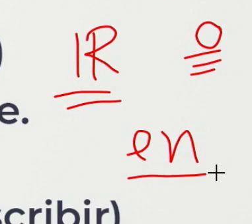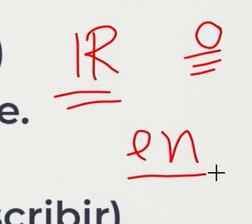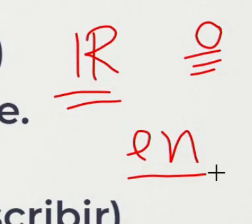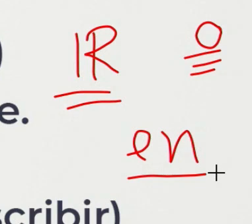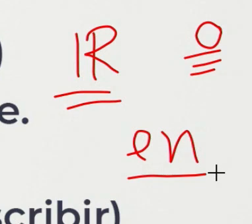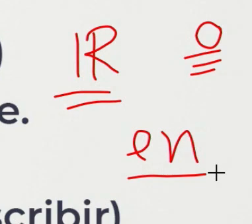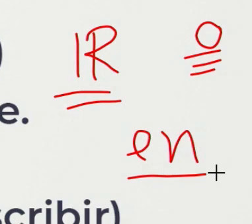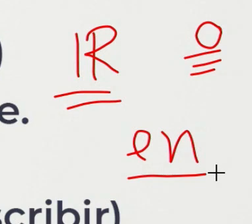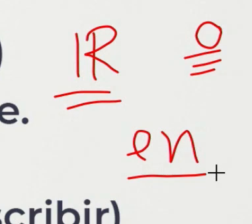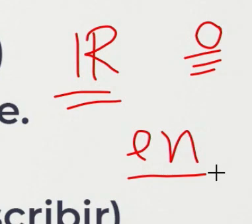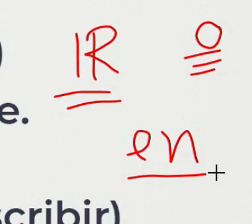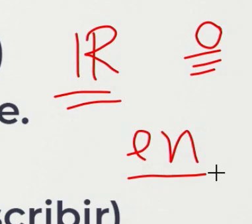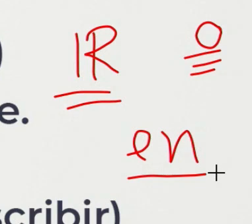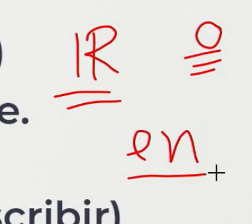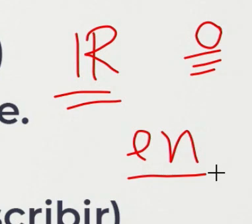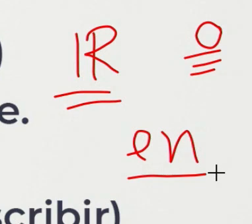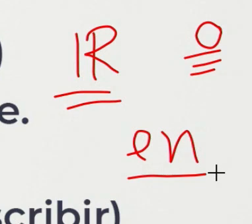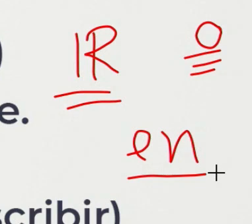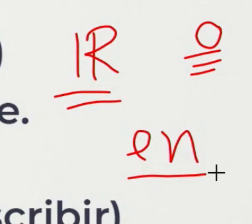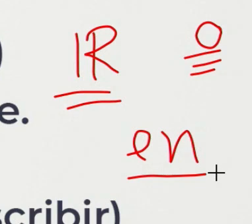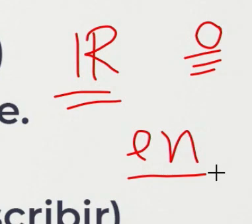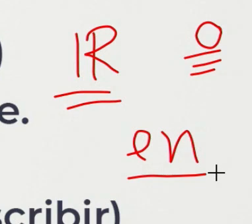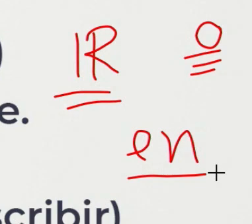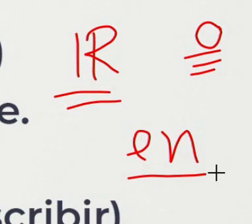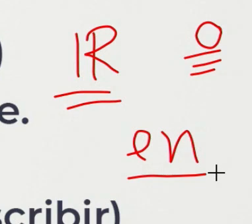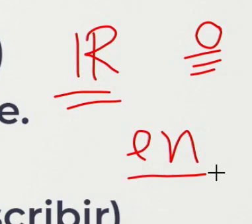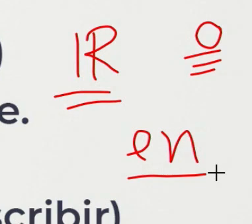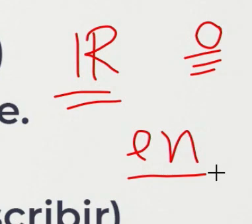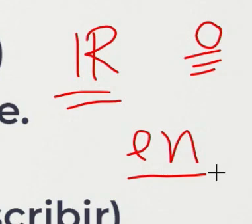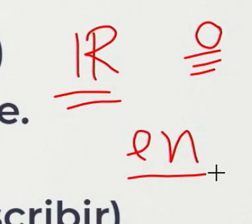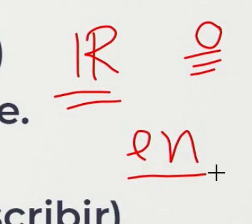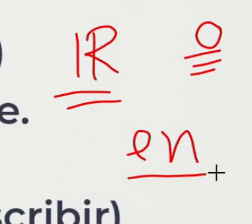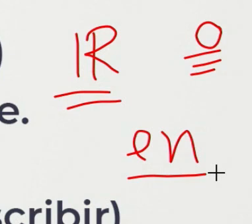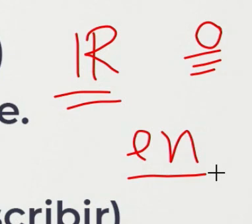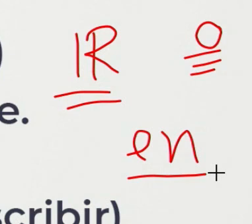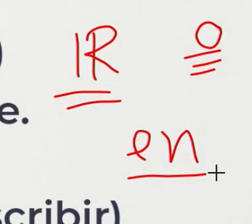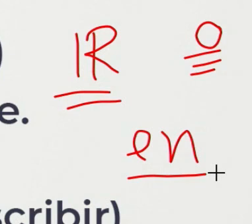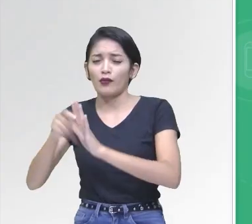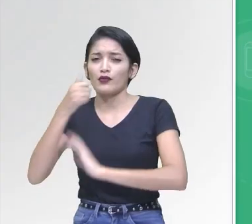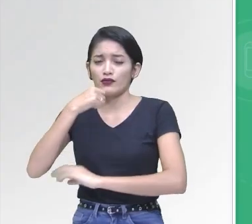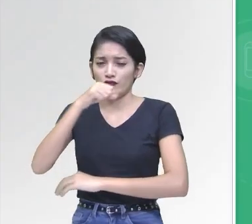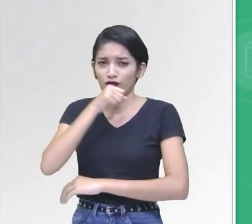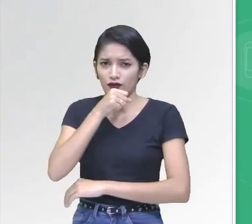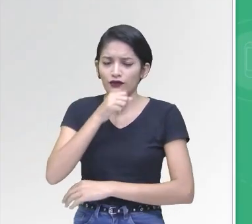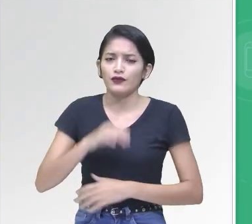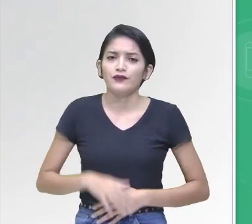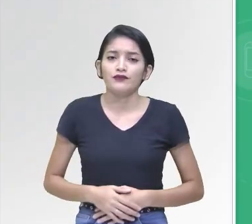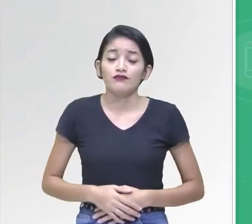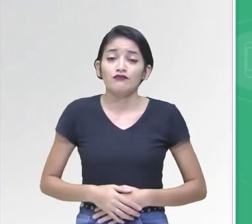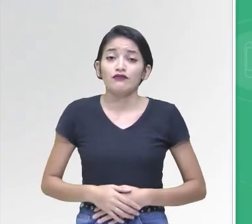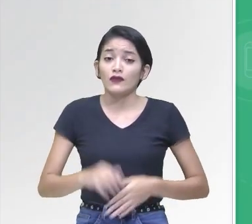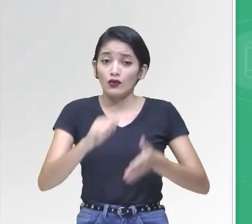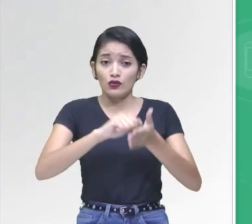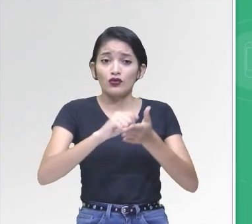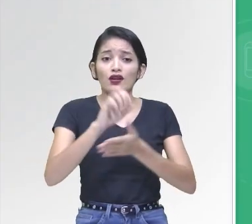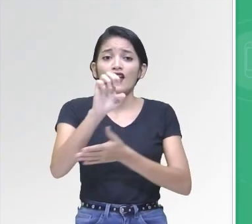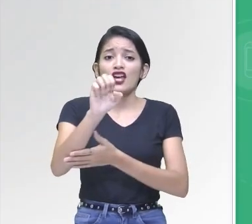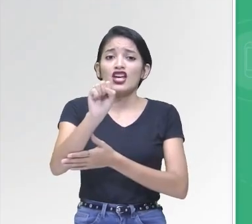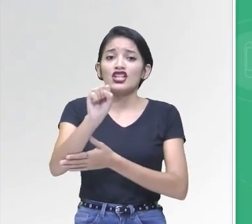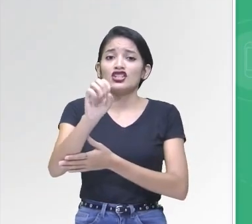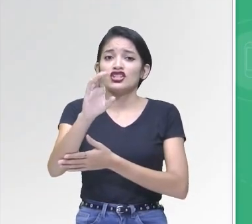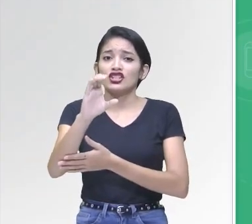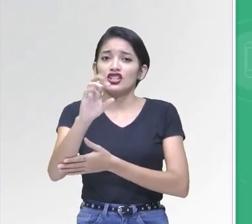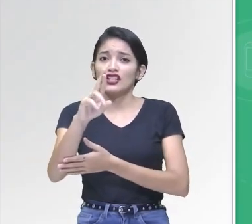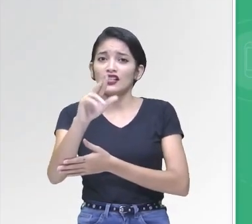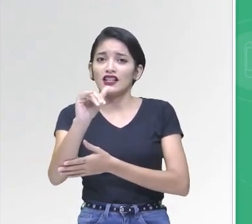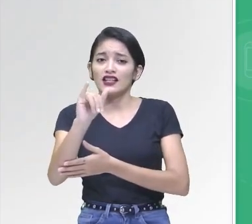Então, nós temos aqui com o verbo escribir, eles escrevem para seus abuelos, né? E aí, quando eu digo isso, eles escrevem para seus abuelos,